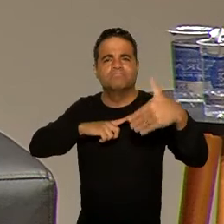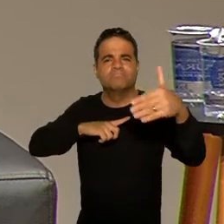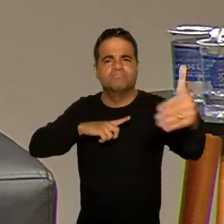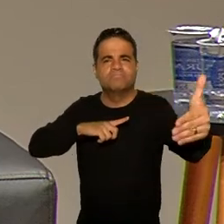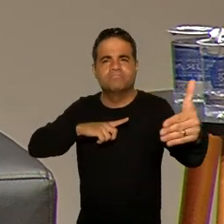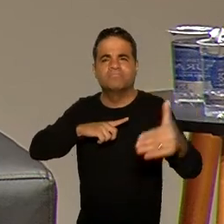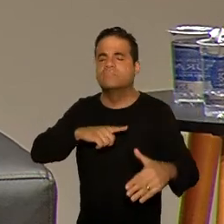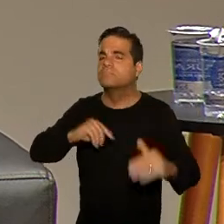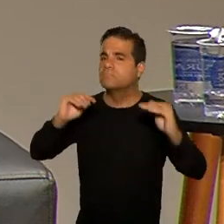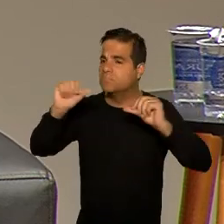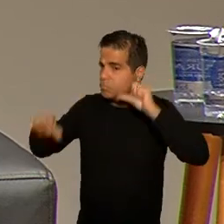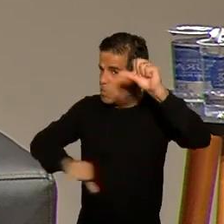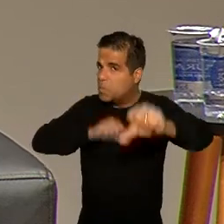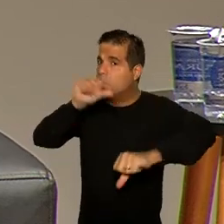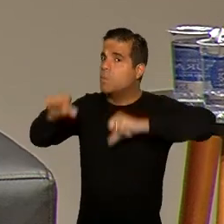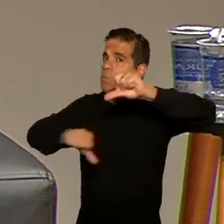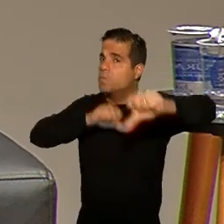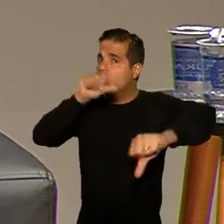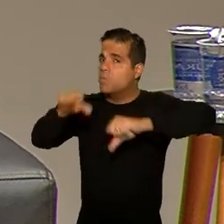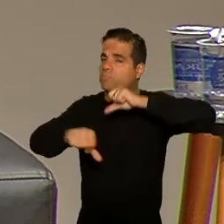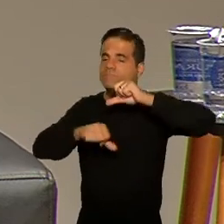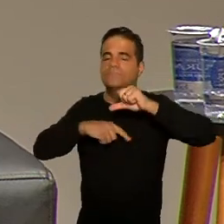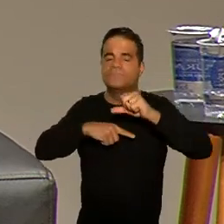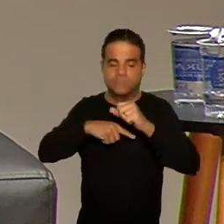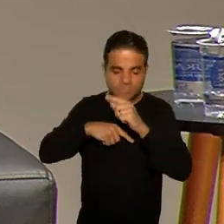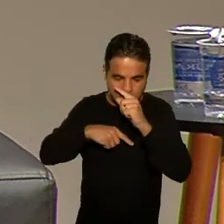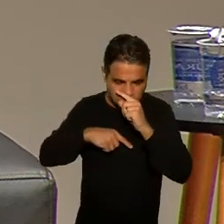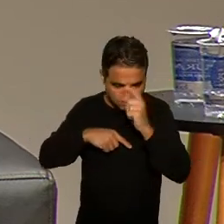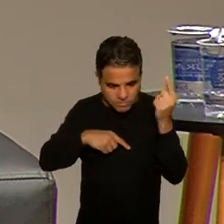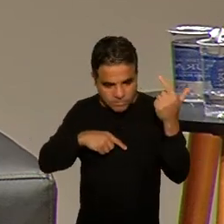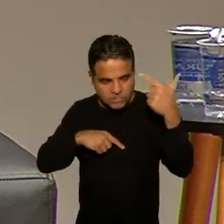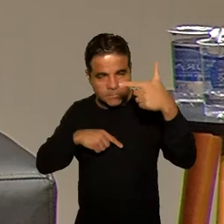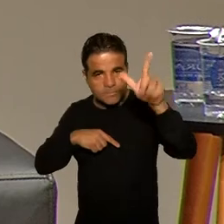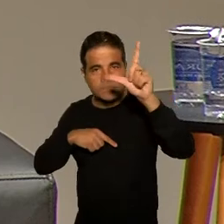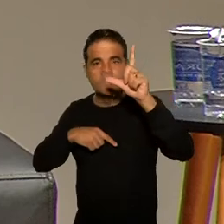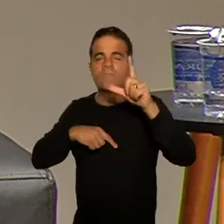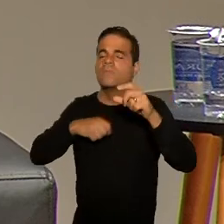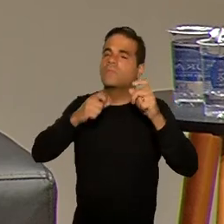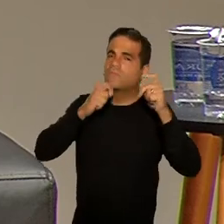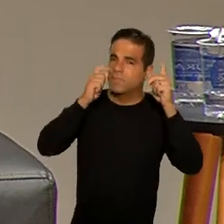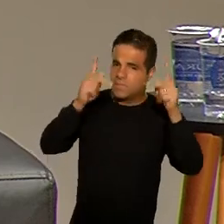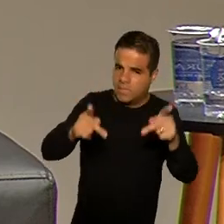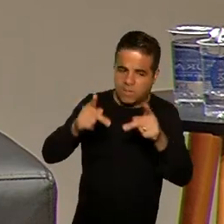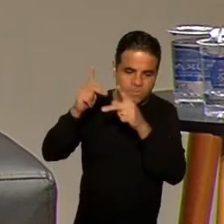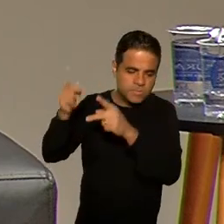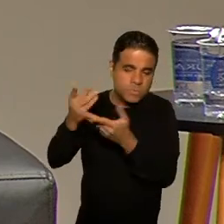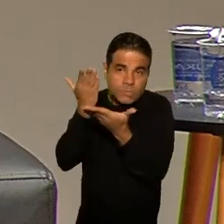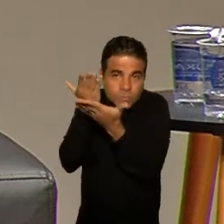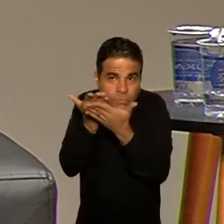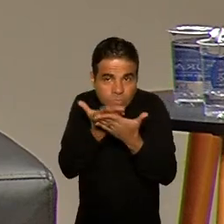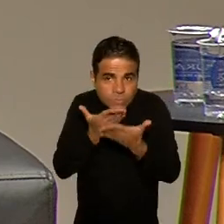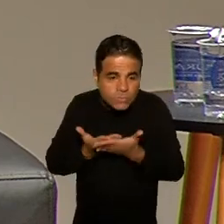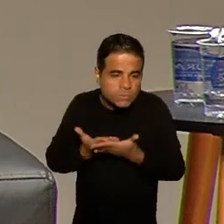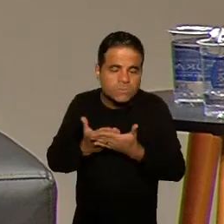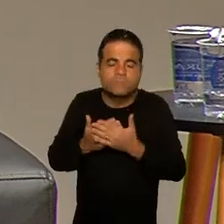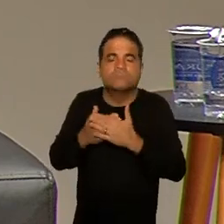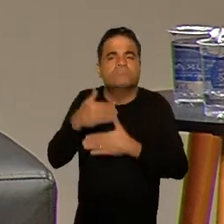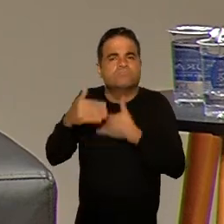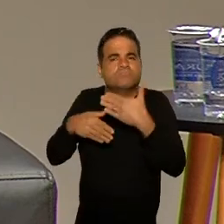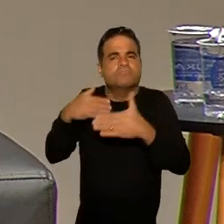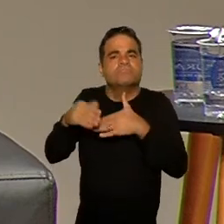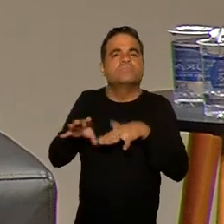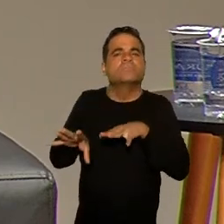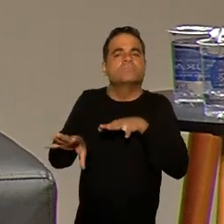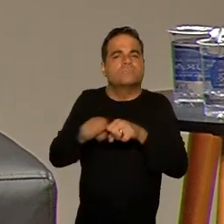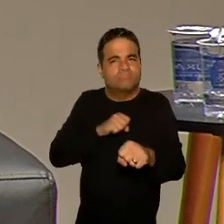o nível transformativo aí quando não só o outro o visitante O Estudante em processo de formação